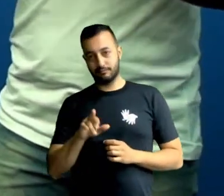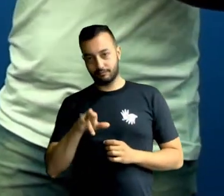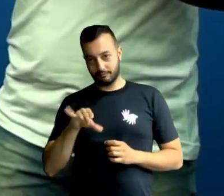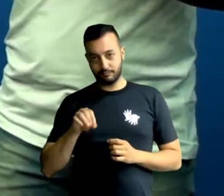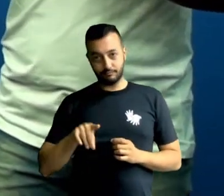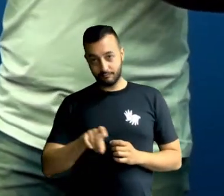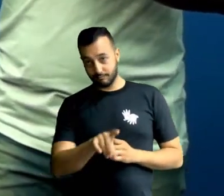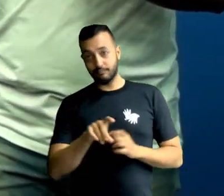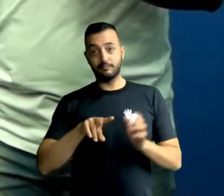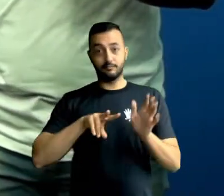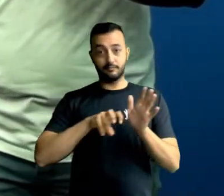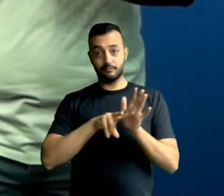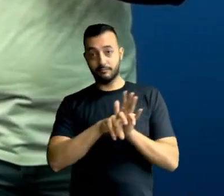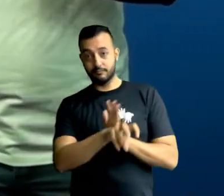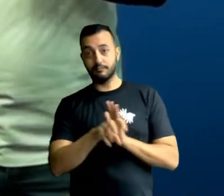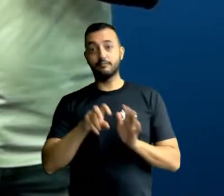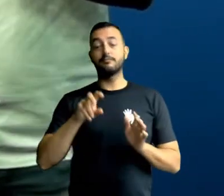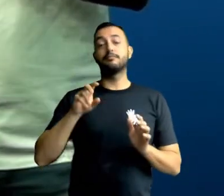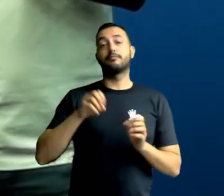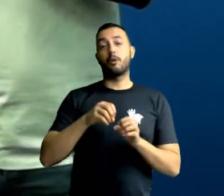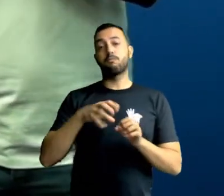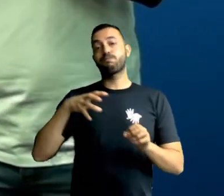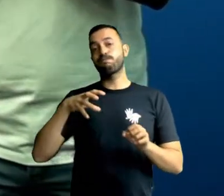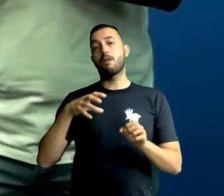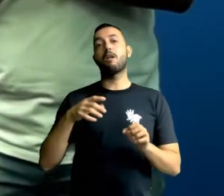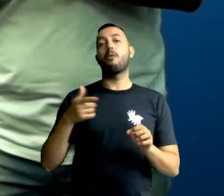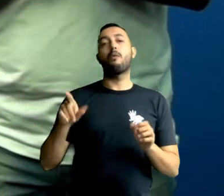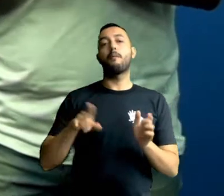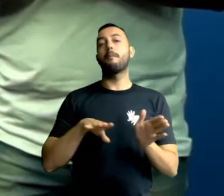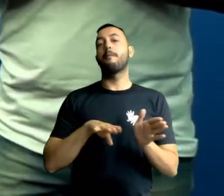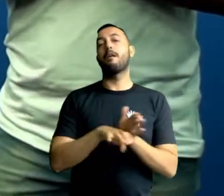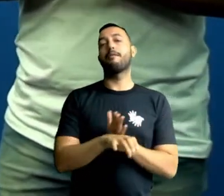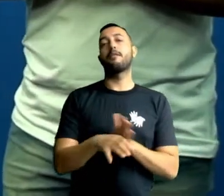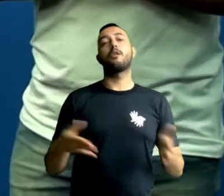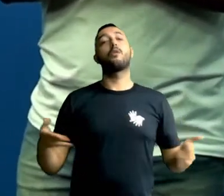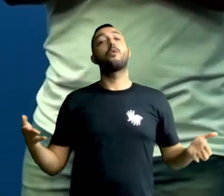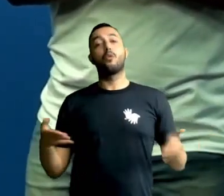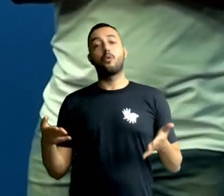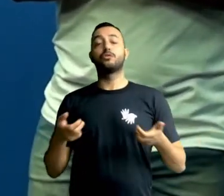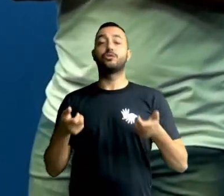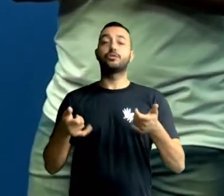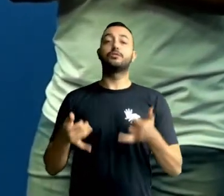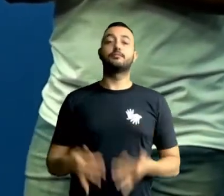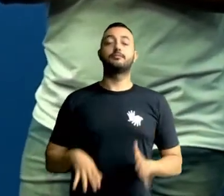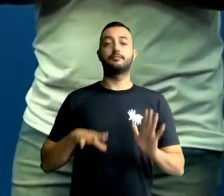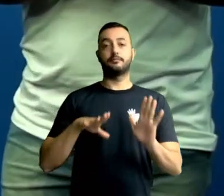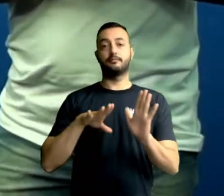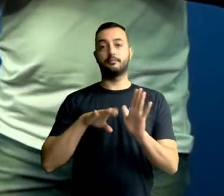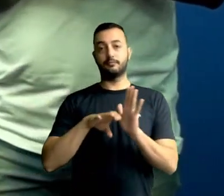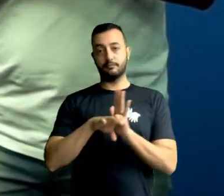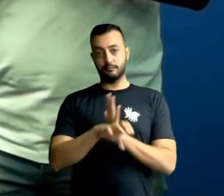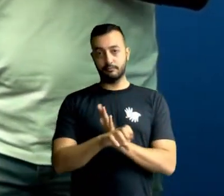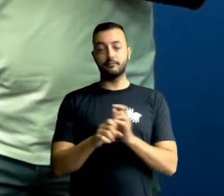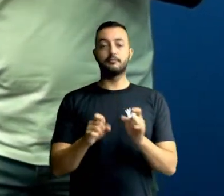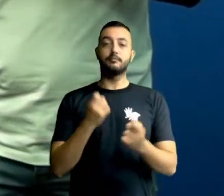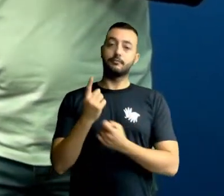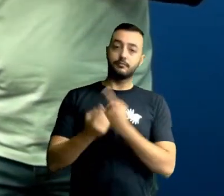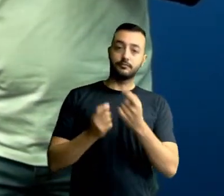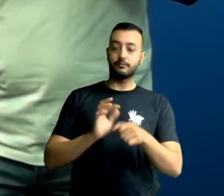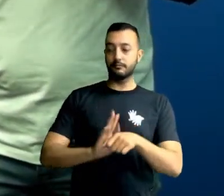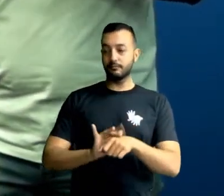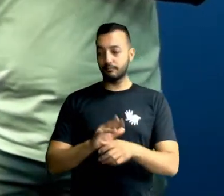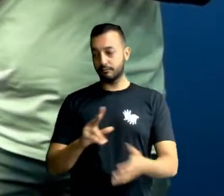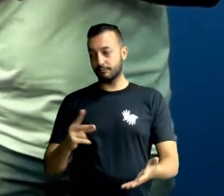vírus, fungos e bactérias. Hoje falaremos especificamente das bactérias e de algumas